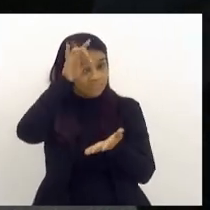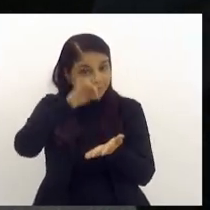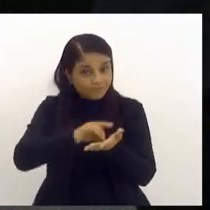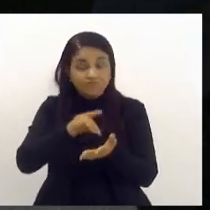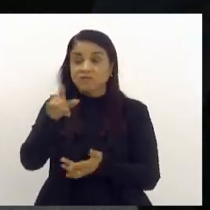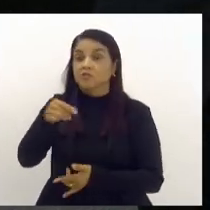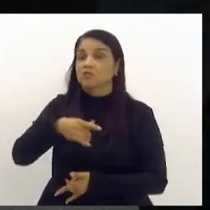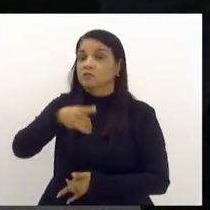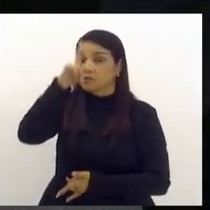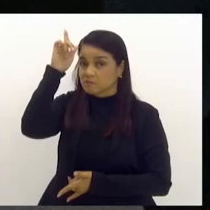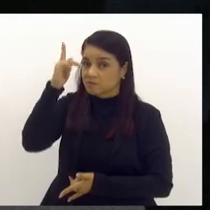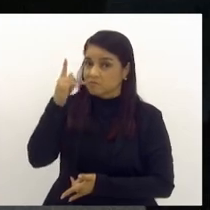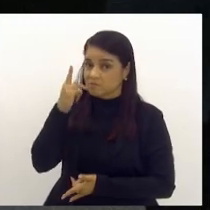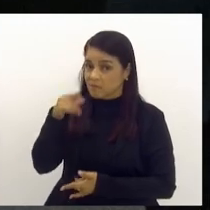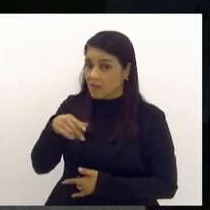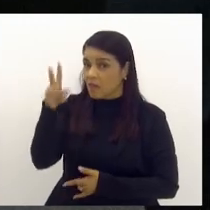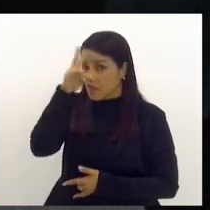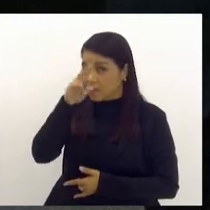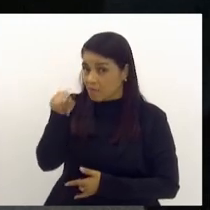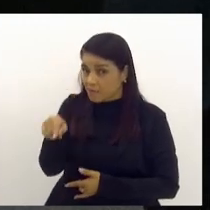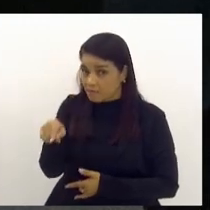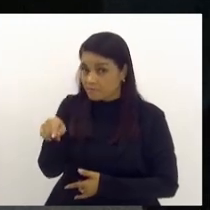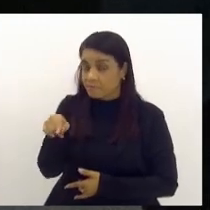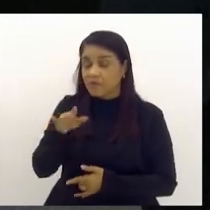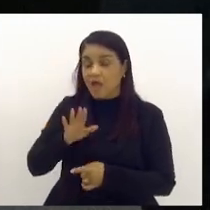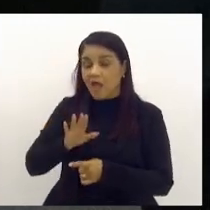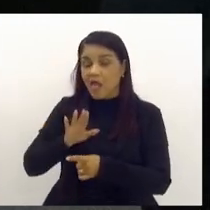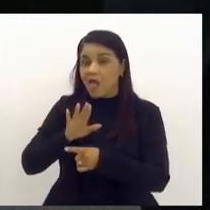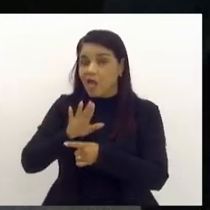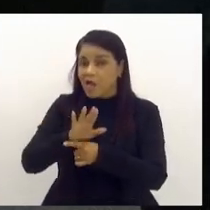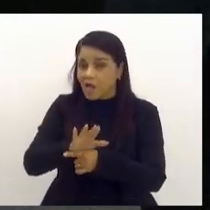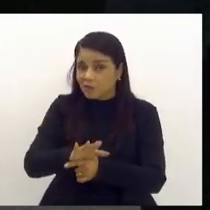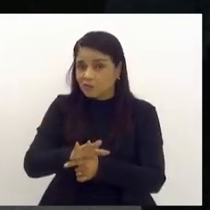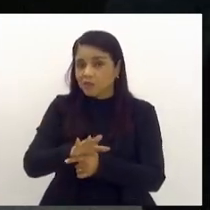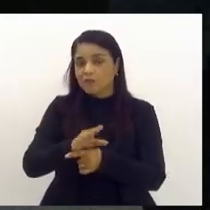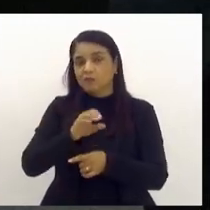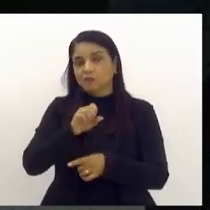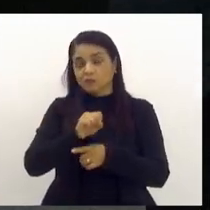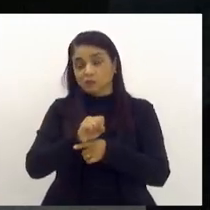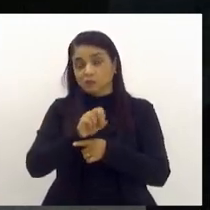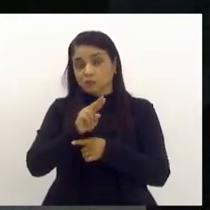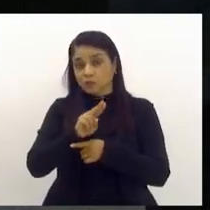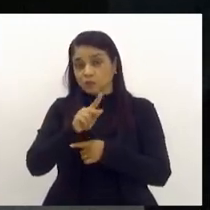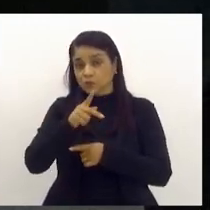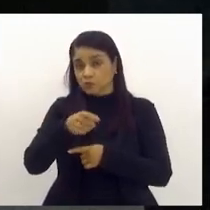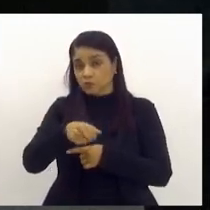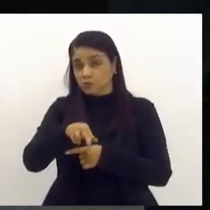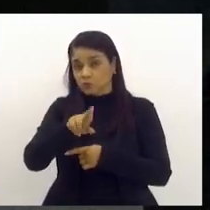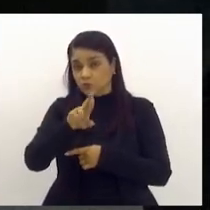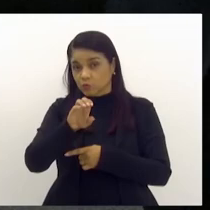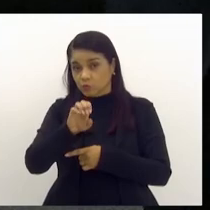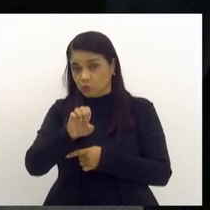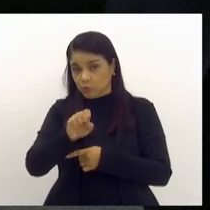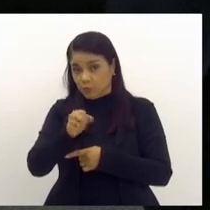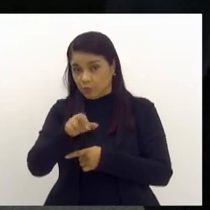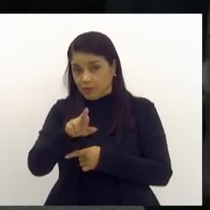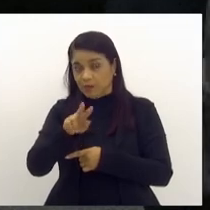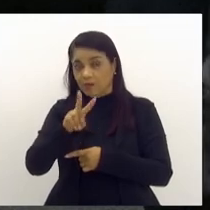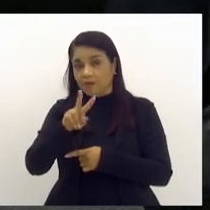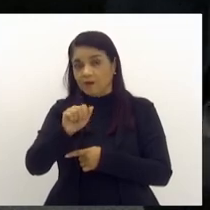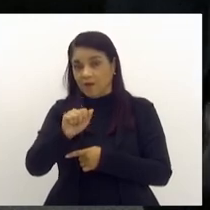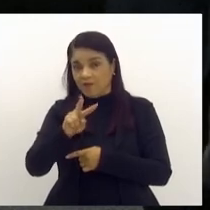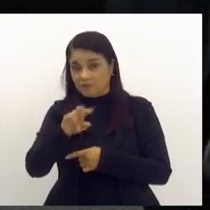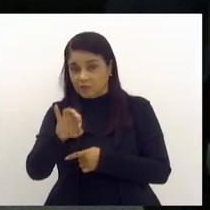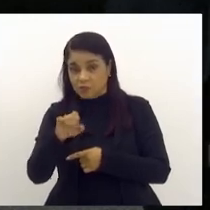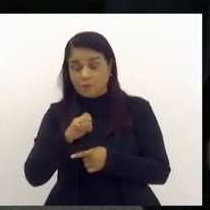muito bem, que foi para poder ajudar, através do superávit dos fundos, para poder ajudar o Tesouro do Estado, para